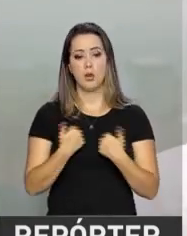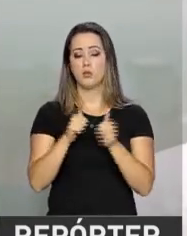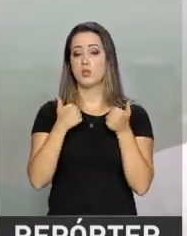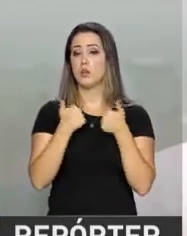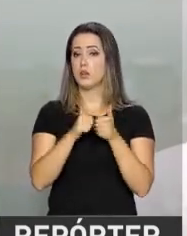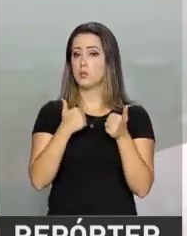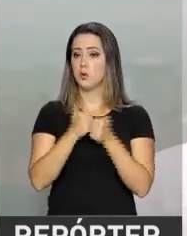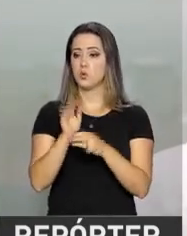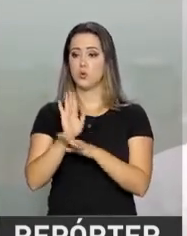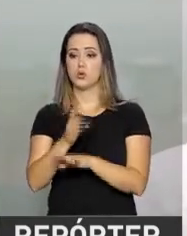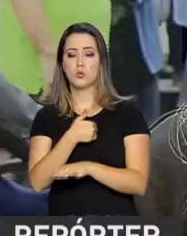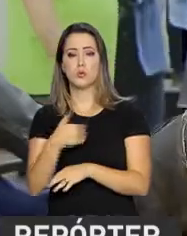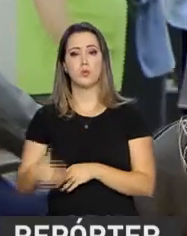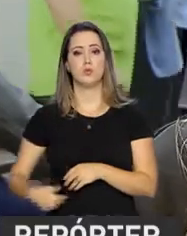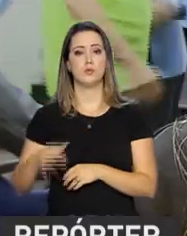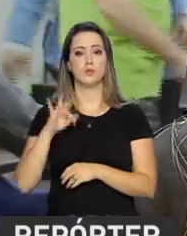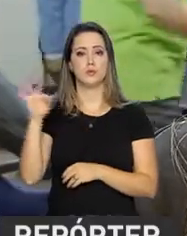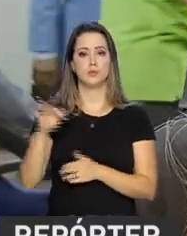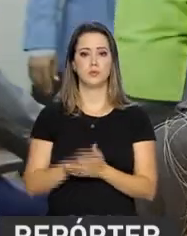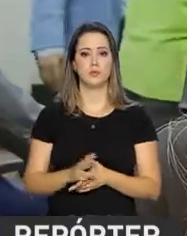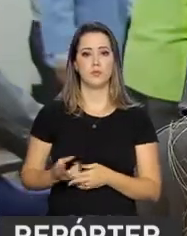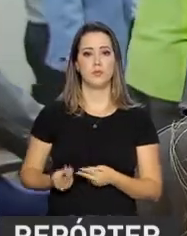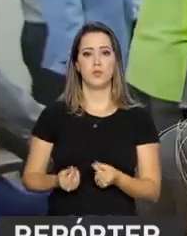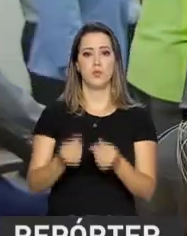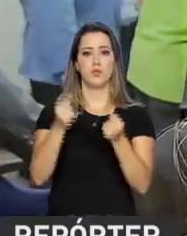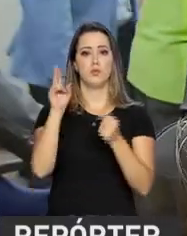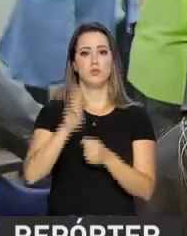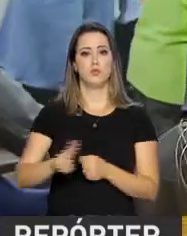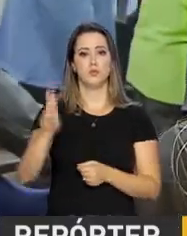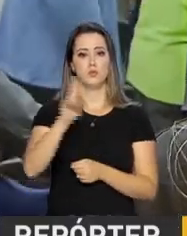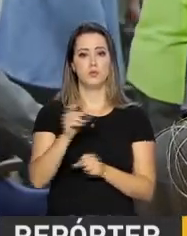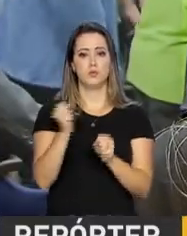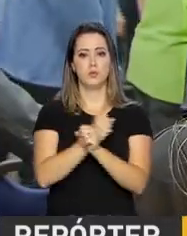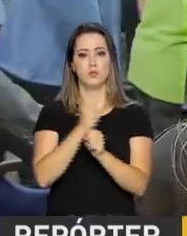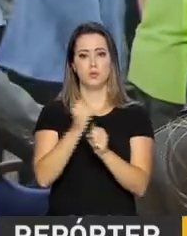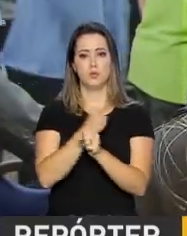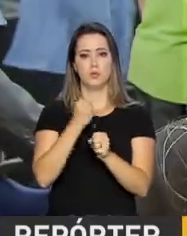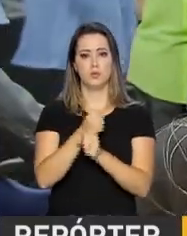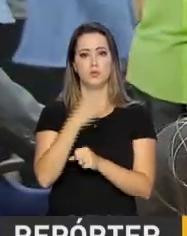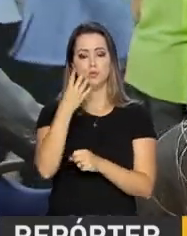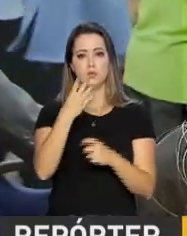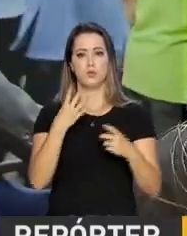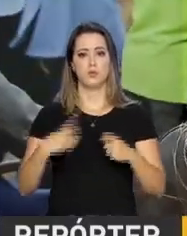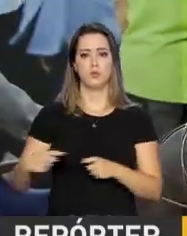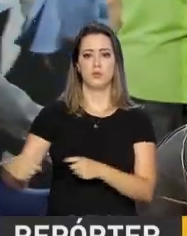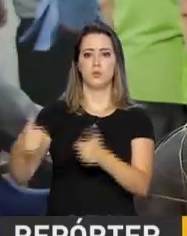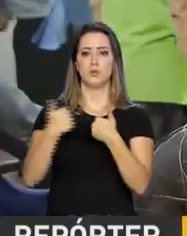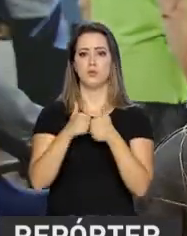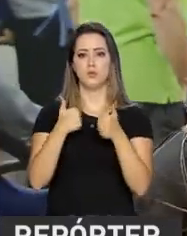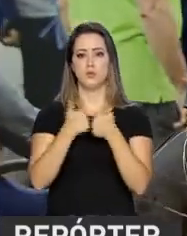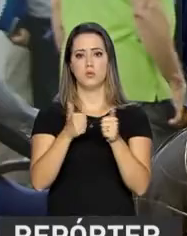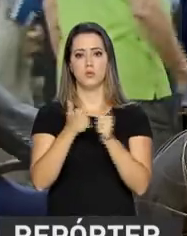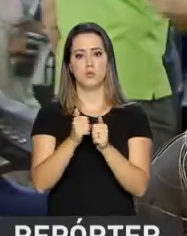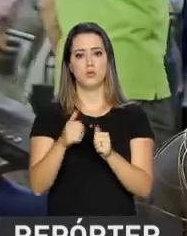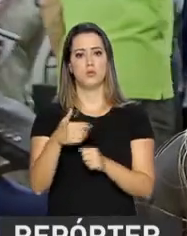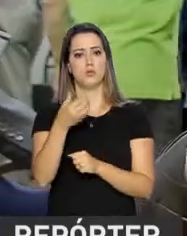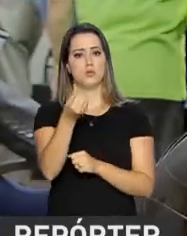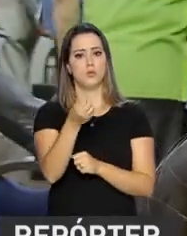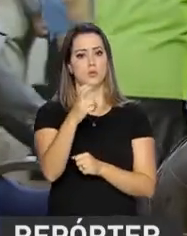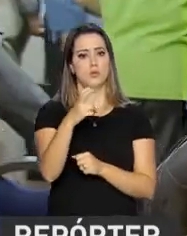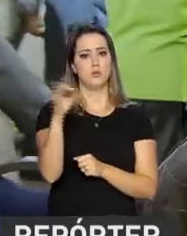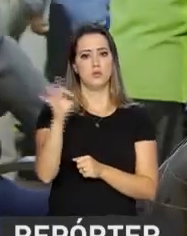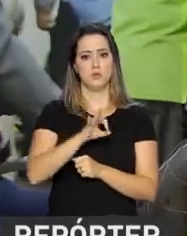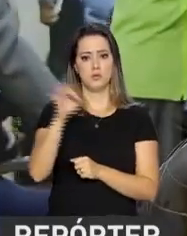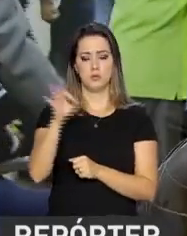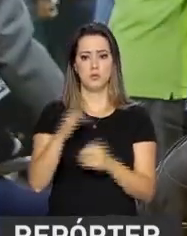e recursos do governo federal. Os recursos serão usados para a construção de 4 corredores de ônibus que irão atender a